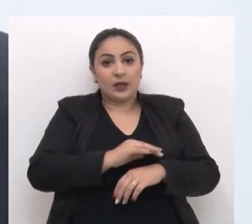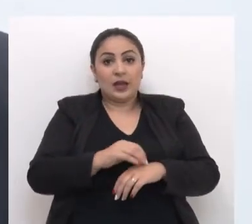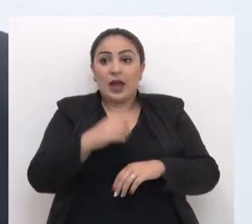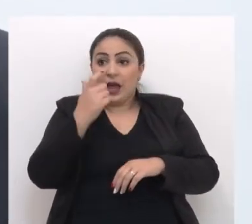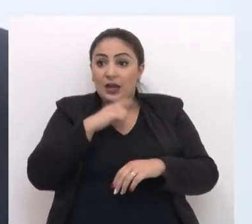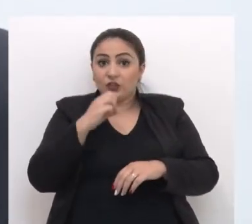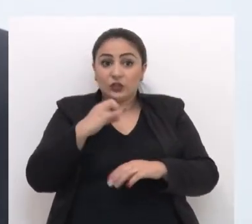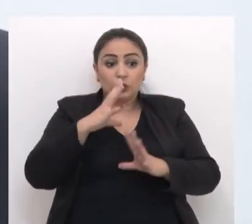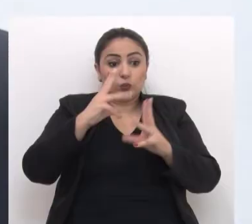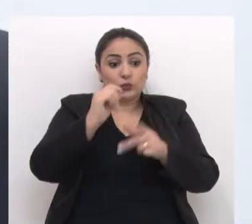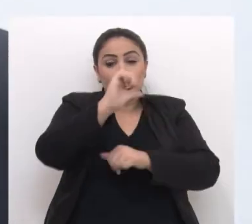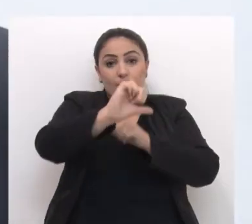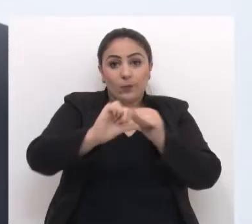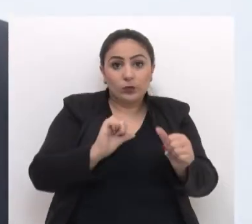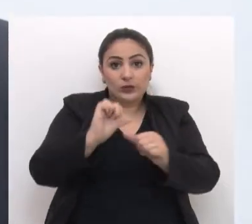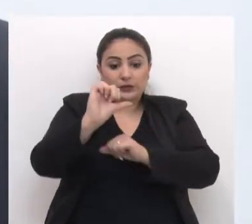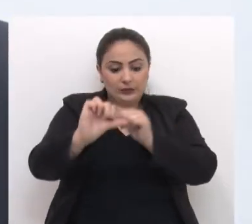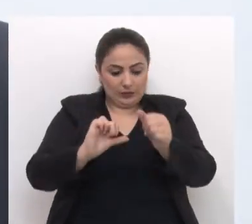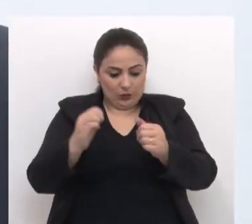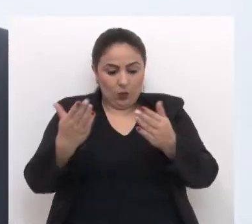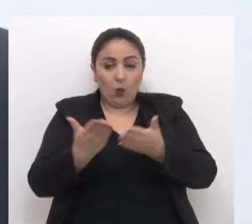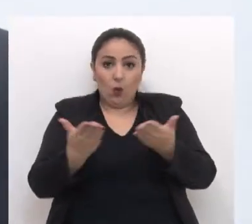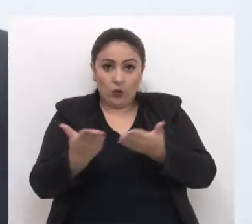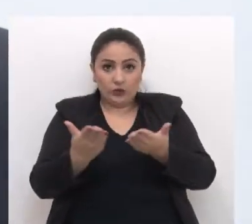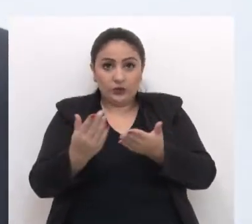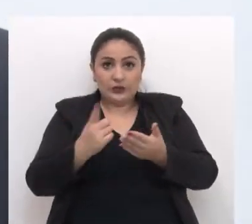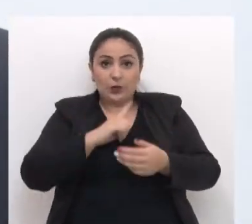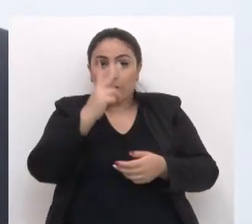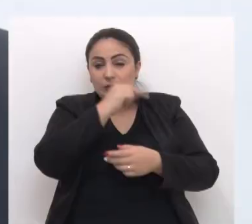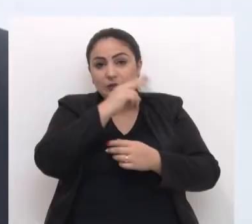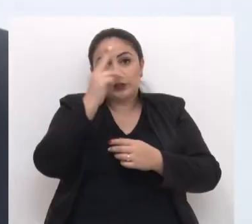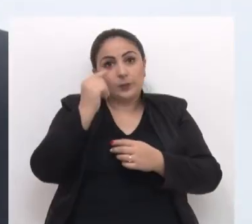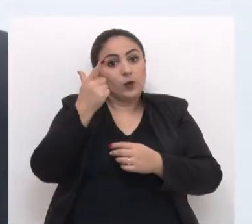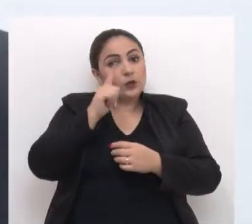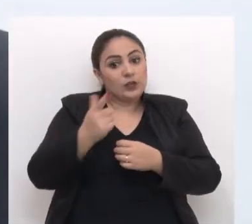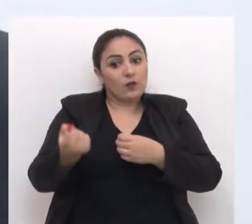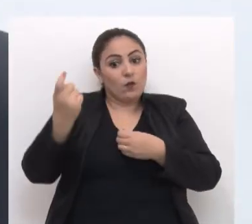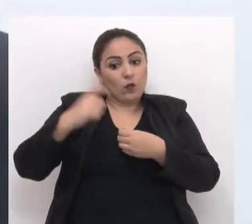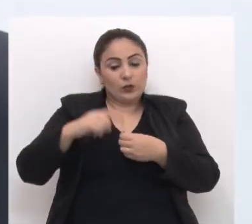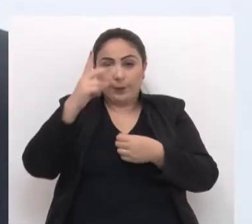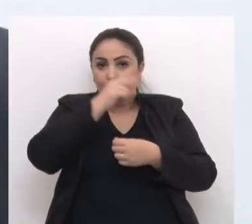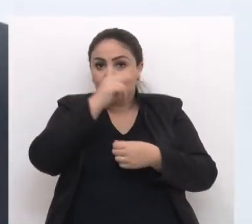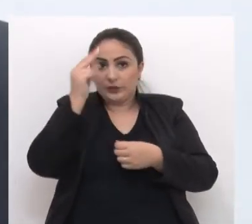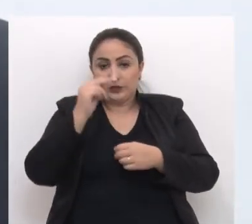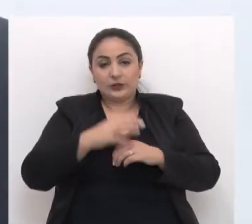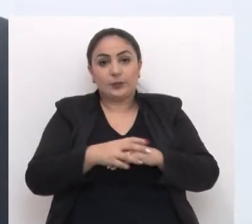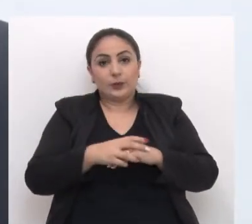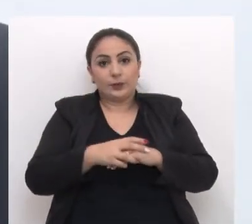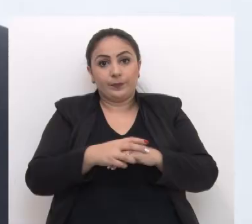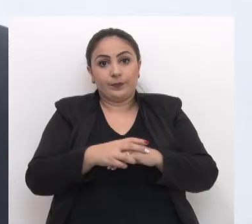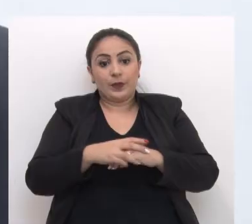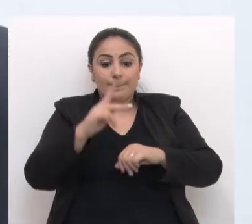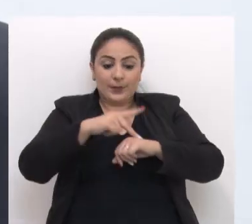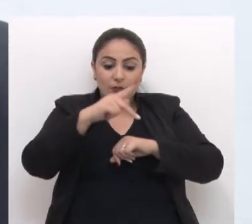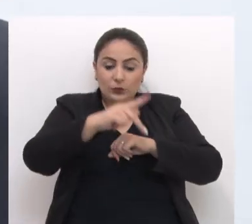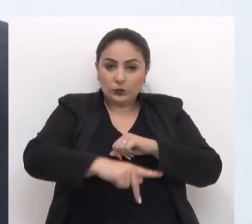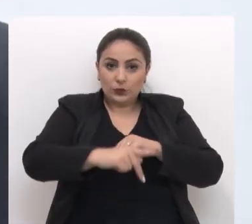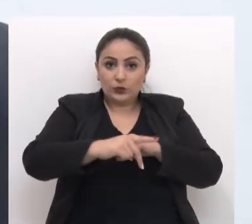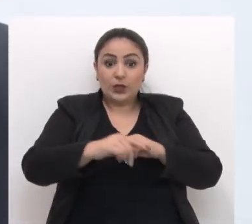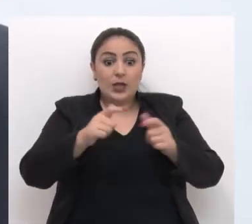Será que as transferências aí sim, que hoje vão para esses municípios, retornariam para Passo Fundo, e Passo Fundo teria que